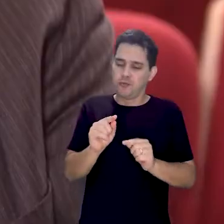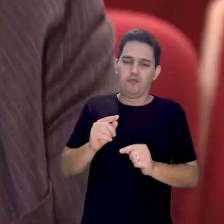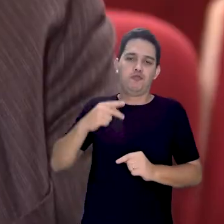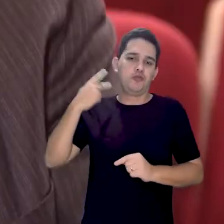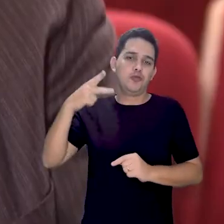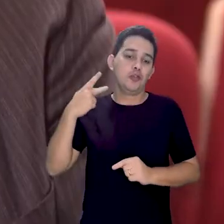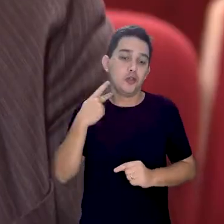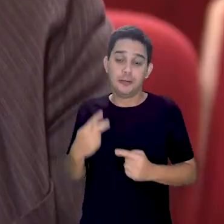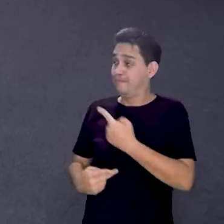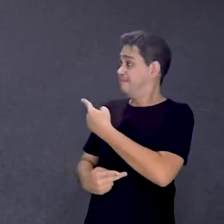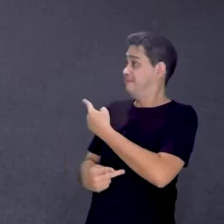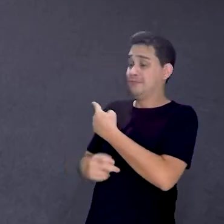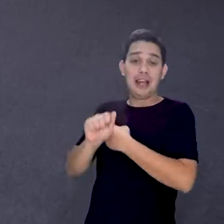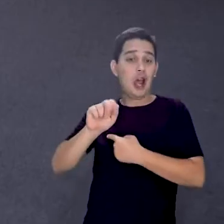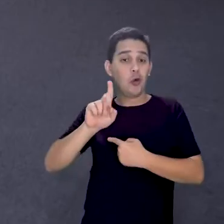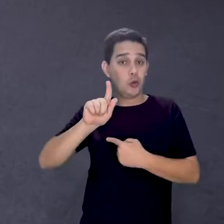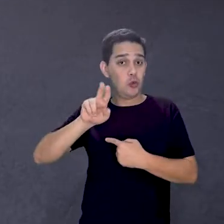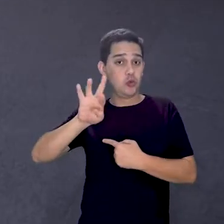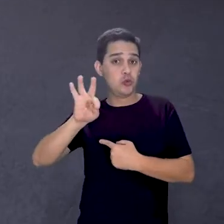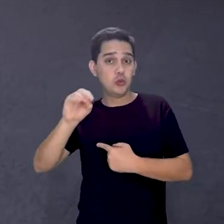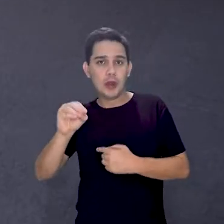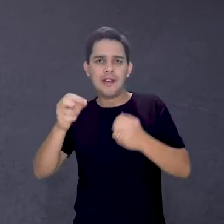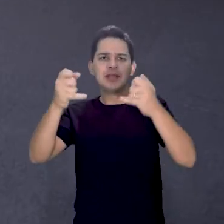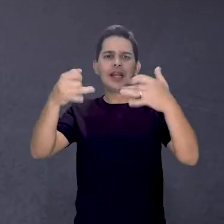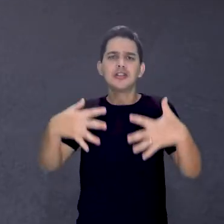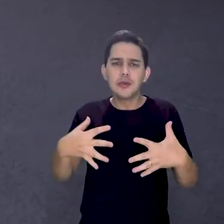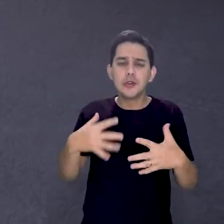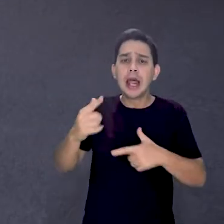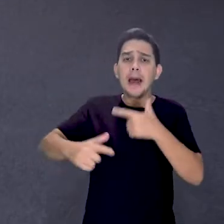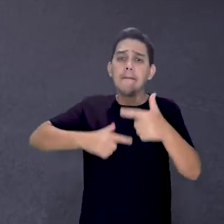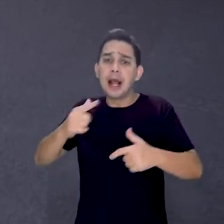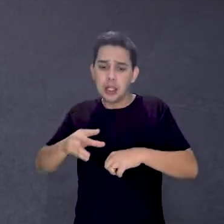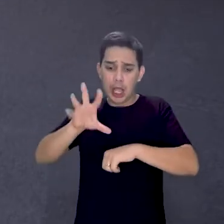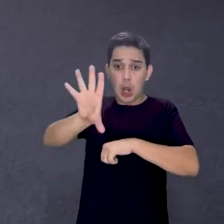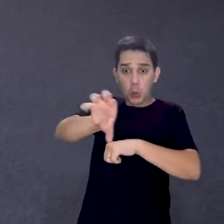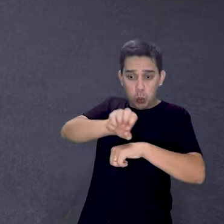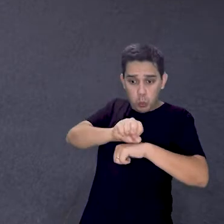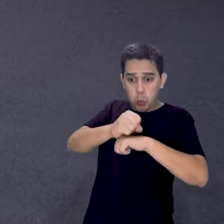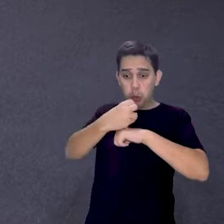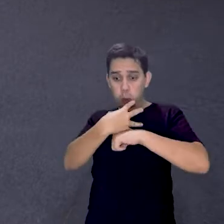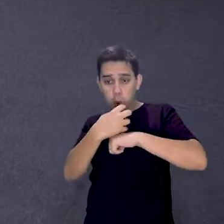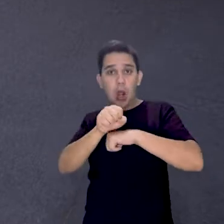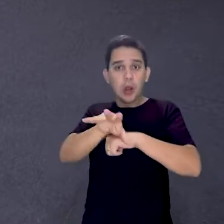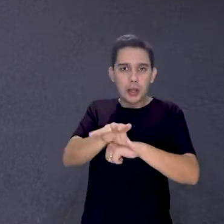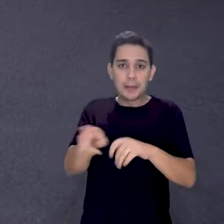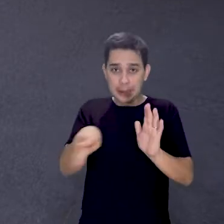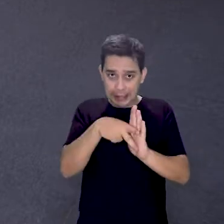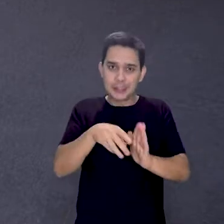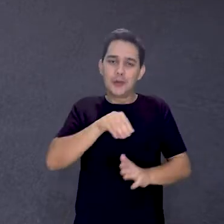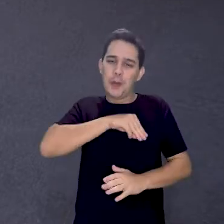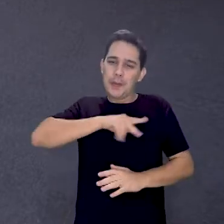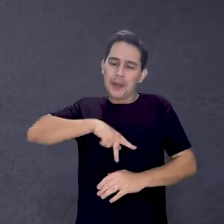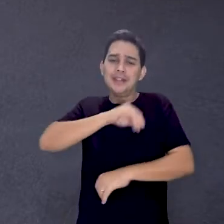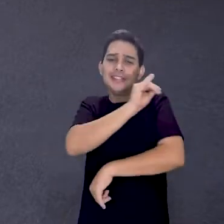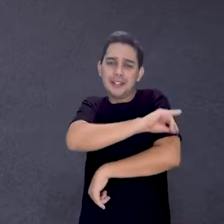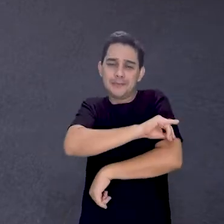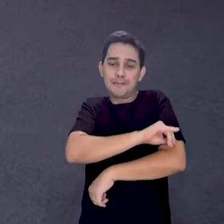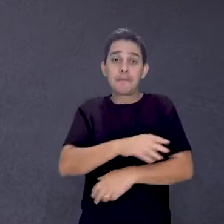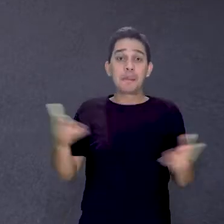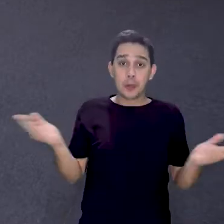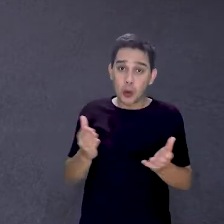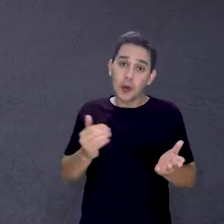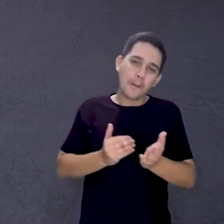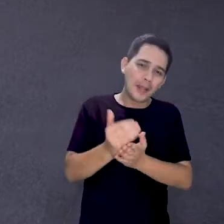Justiça Augusto Viana, que vai falar sobre o trabalho desenvolvido pela Ouvidoria do Ministério Público do Estado do Rio de Janeiro. Está no ar, para